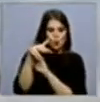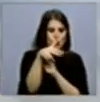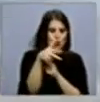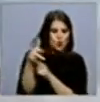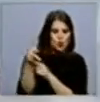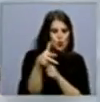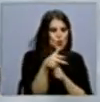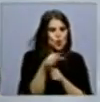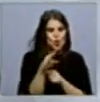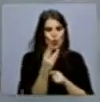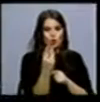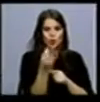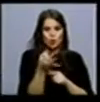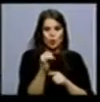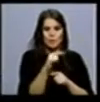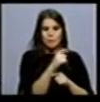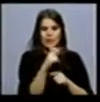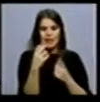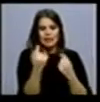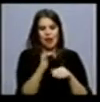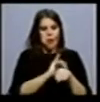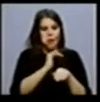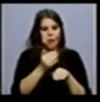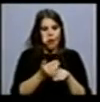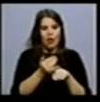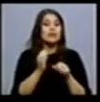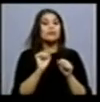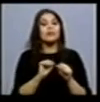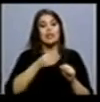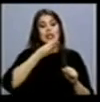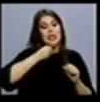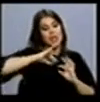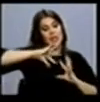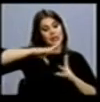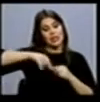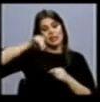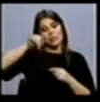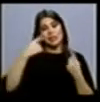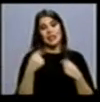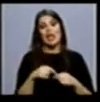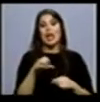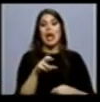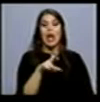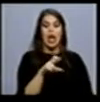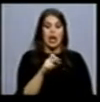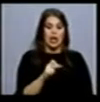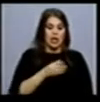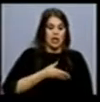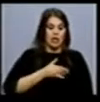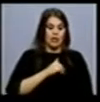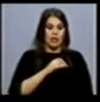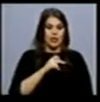está rodeado de uma série de cintura de radiações. A Terra também está. Nós conhecemos dessas cinturas de radiações à volta da Terra, as cinturas de Van